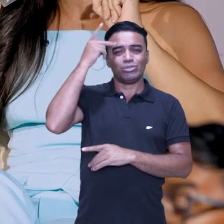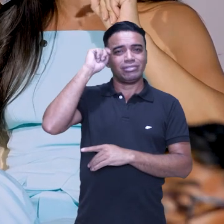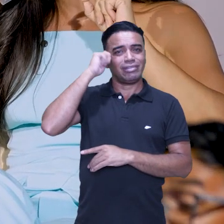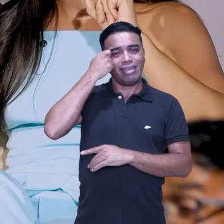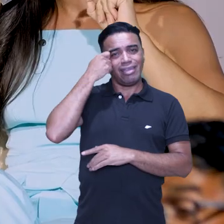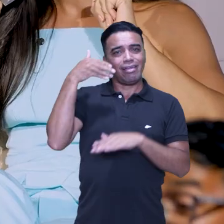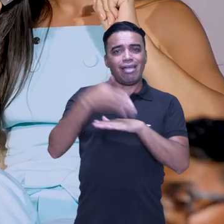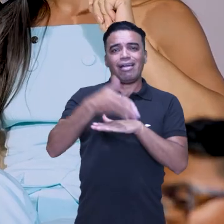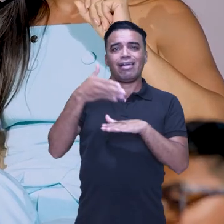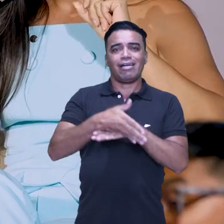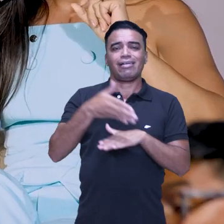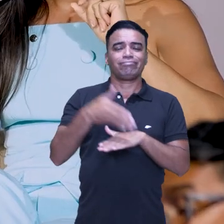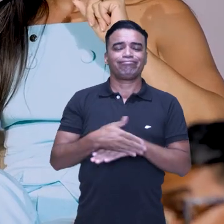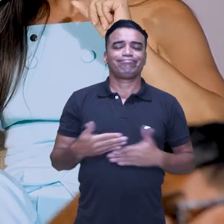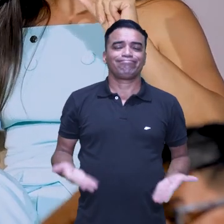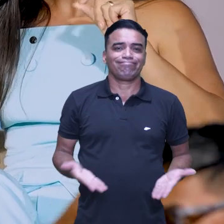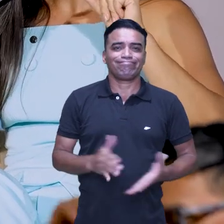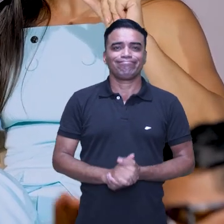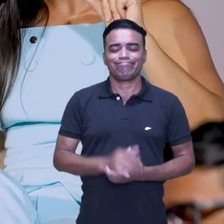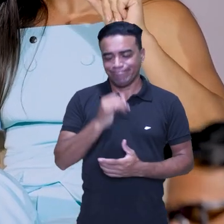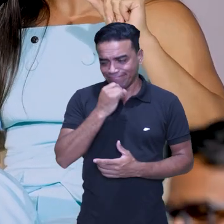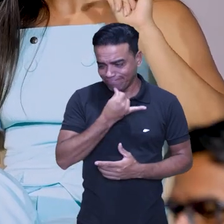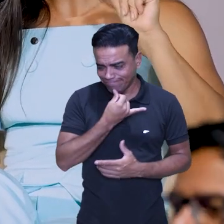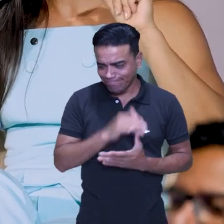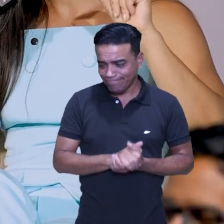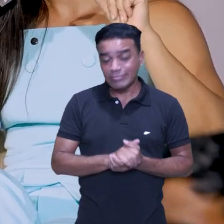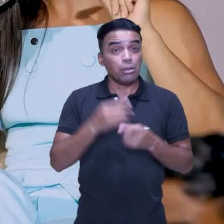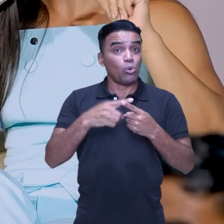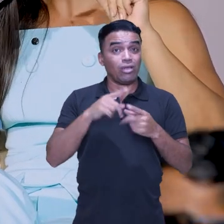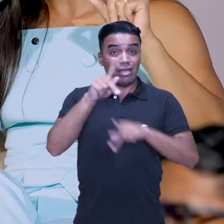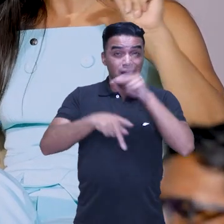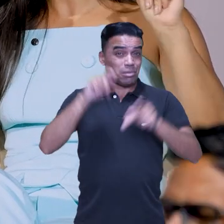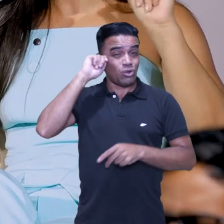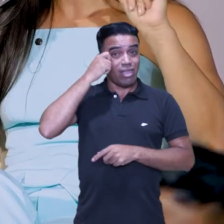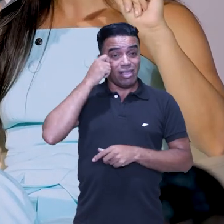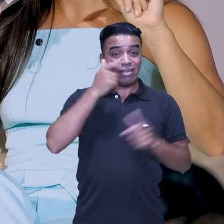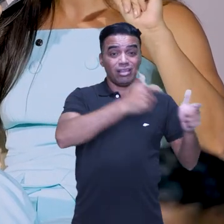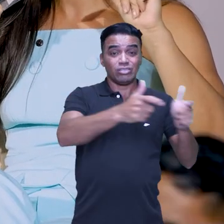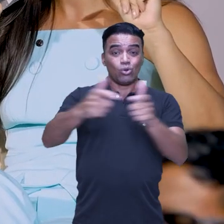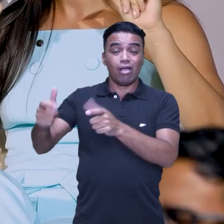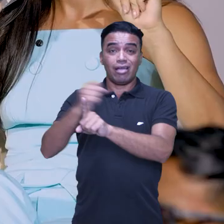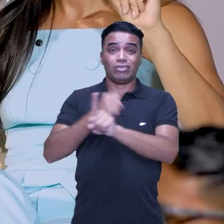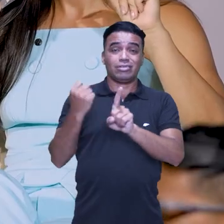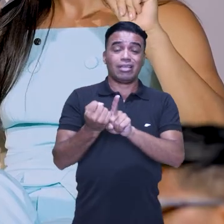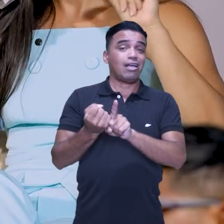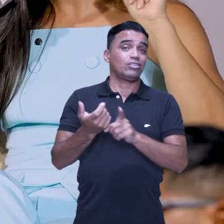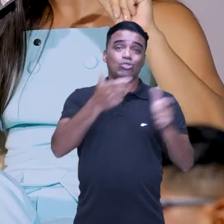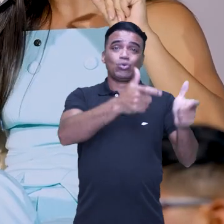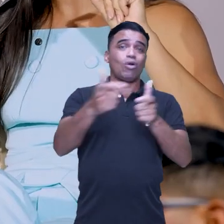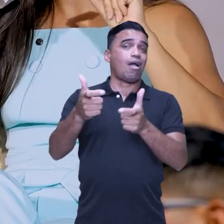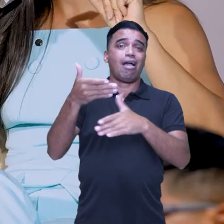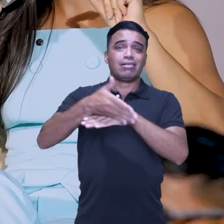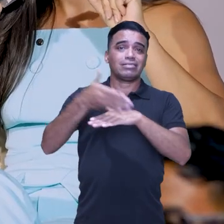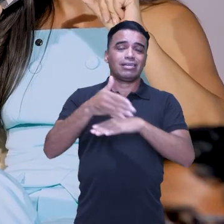de certa forma. Por que esses negros, os negros, eles não estão nessas posições?